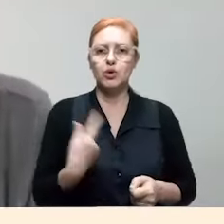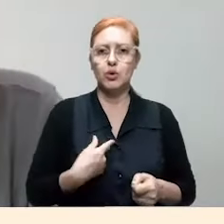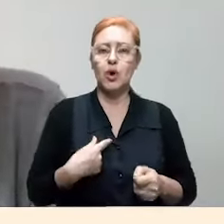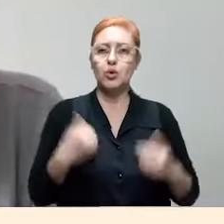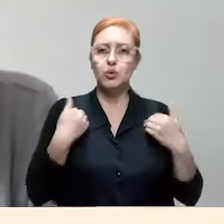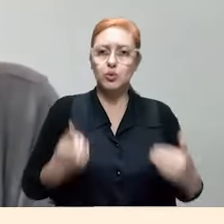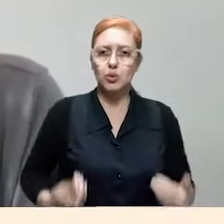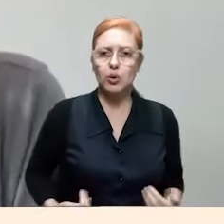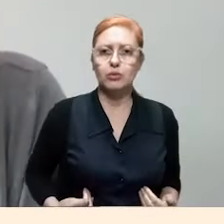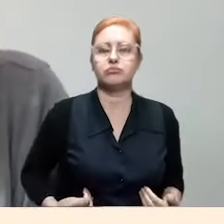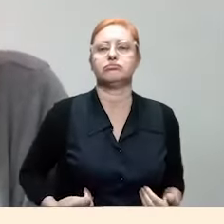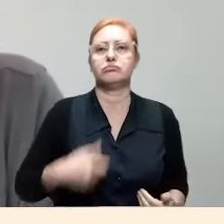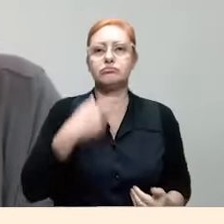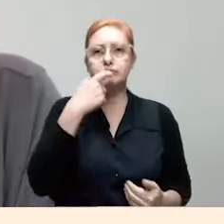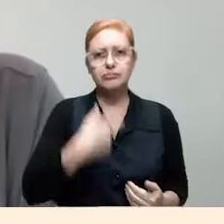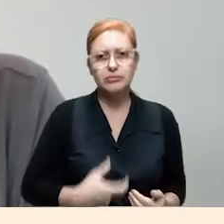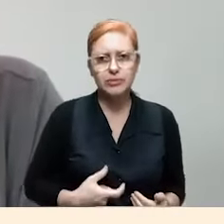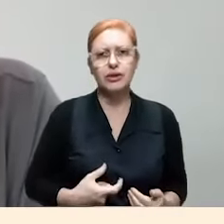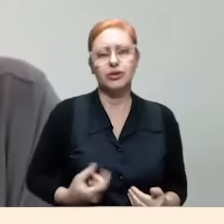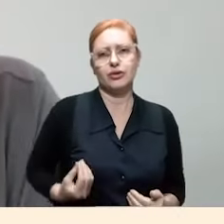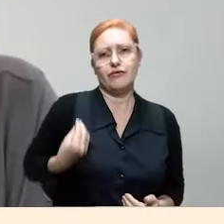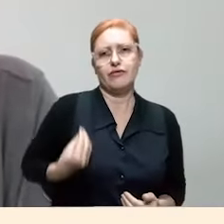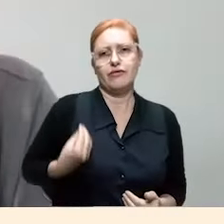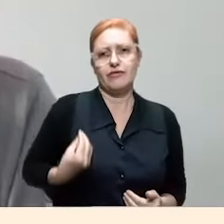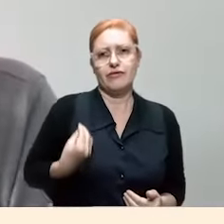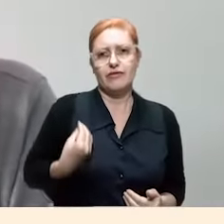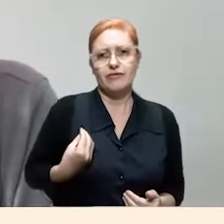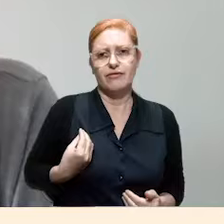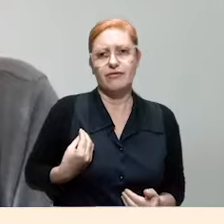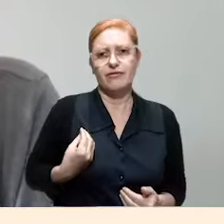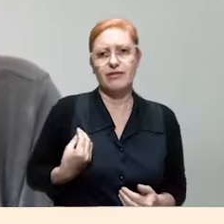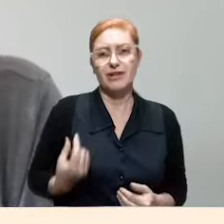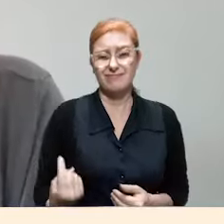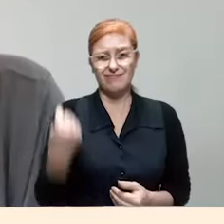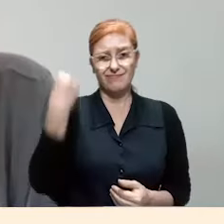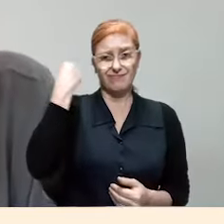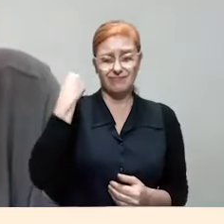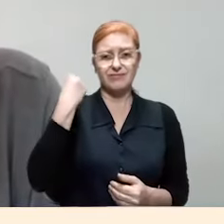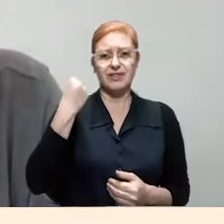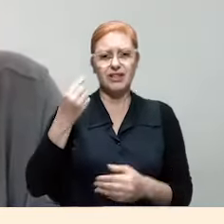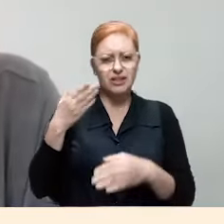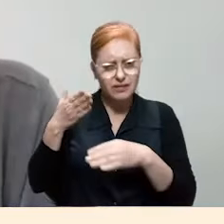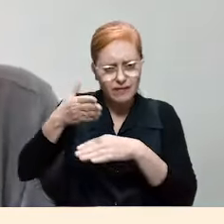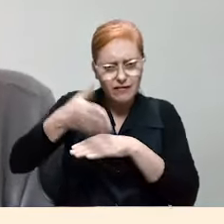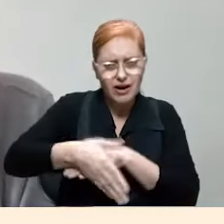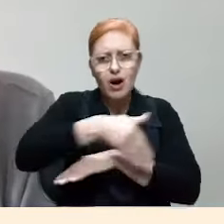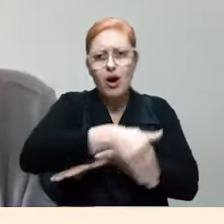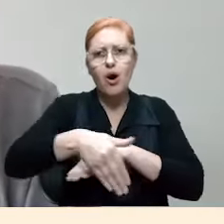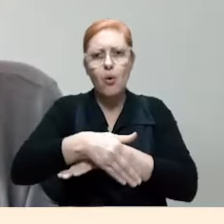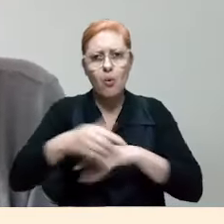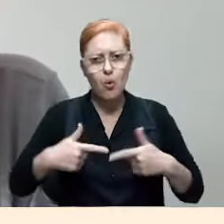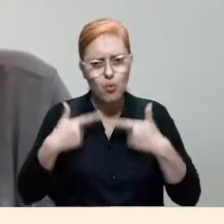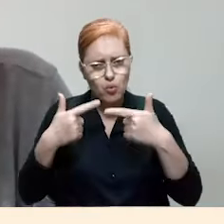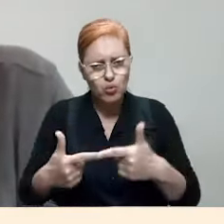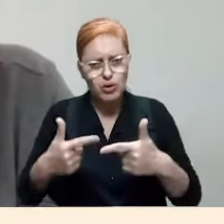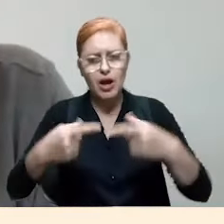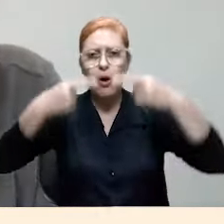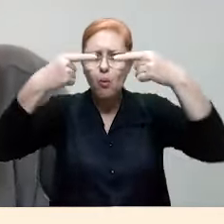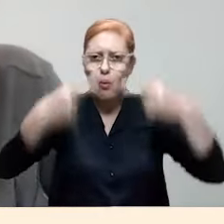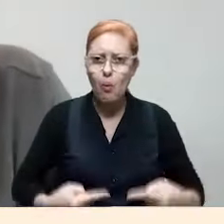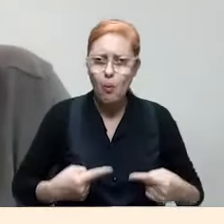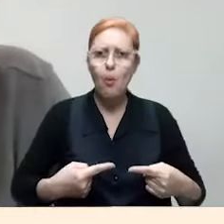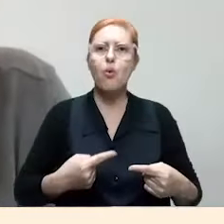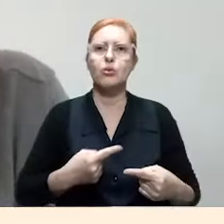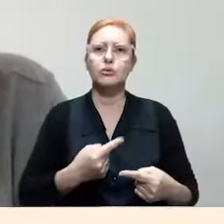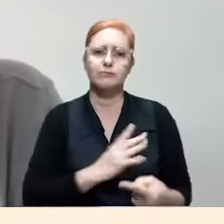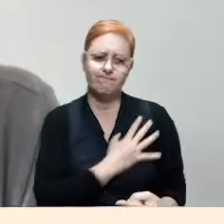da época em que nós fomos às ruas para lutar contra a ditadura, nós fomos às ruas para